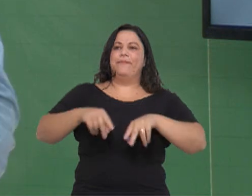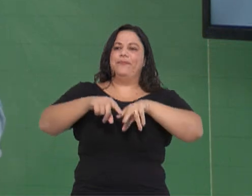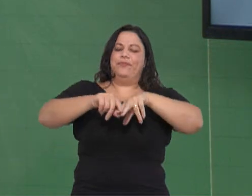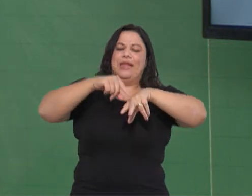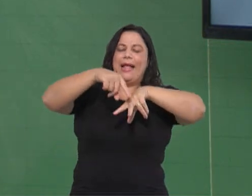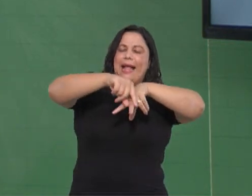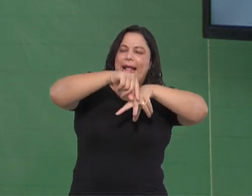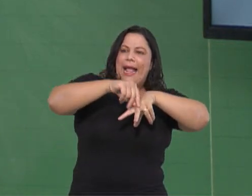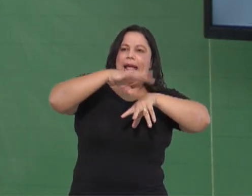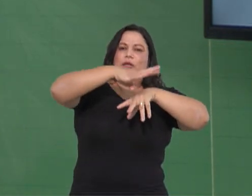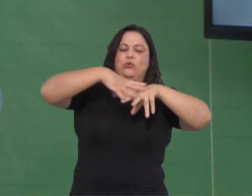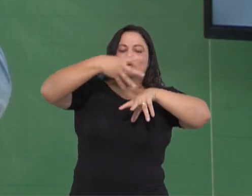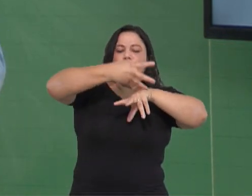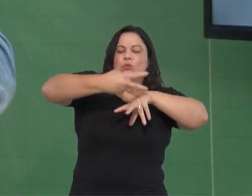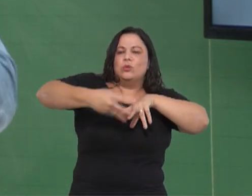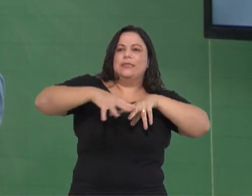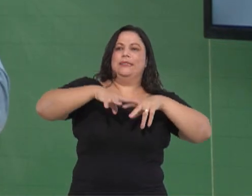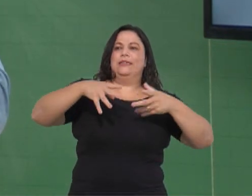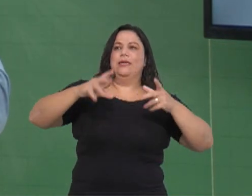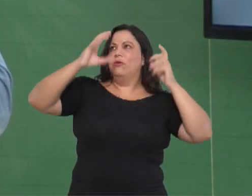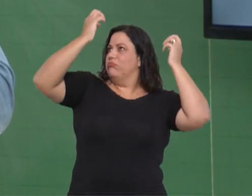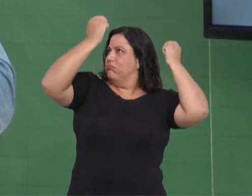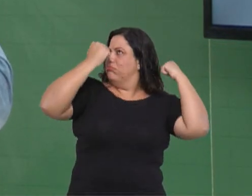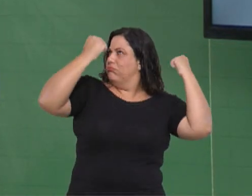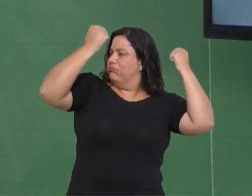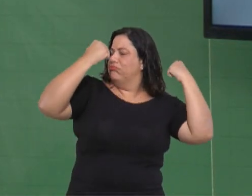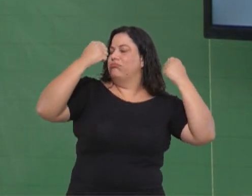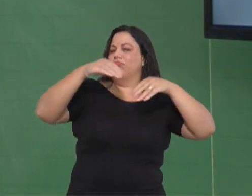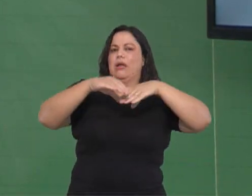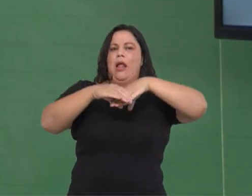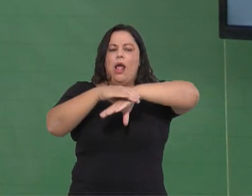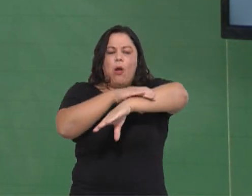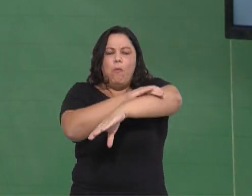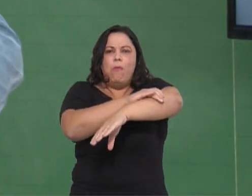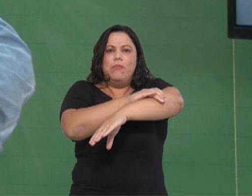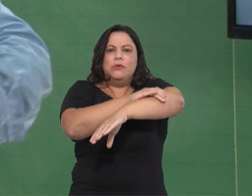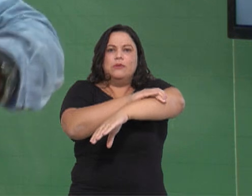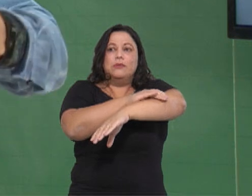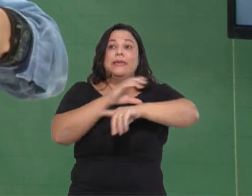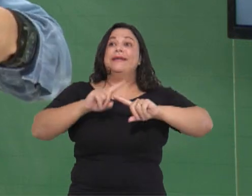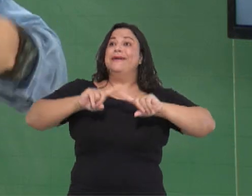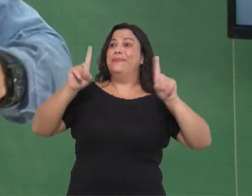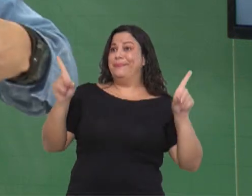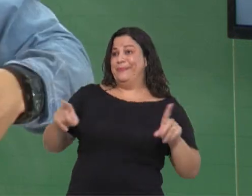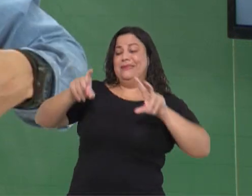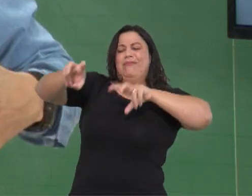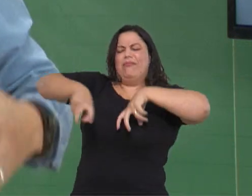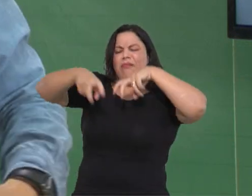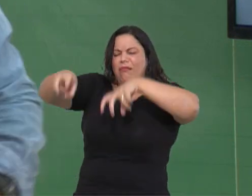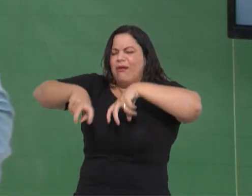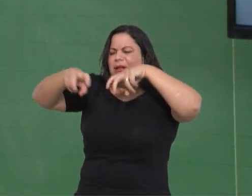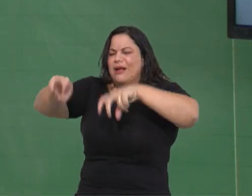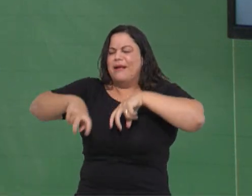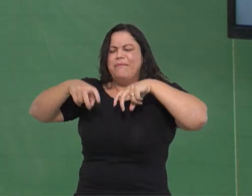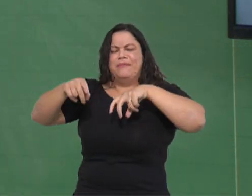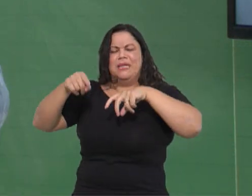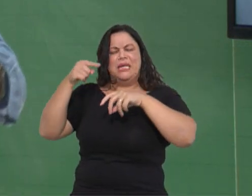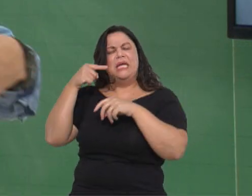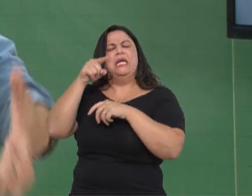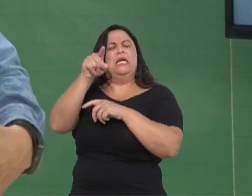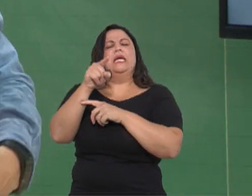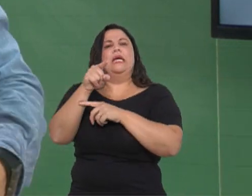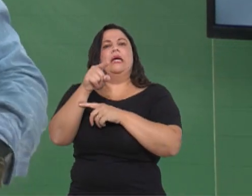a botina. Mas, vamos retomar aqui. Para o caipira, aquela era a roupa de ir na missa no domingo, que chama a